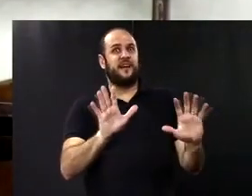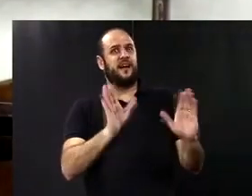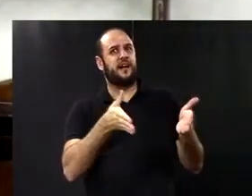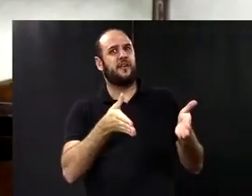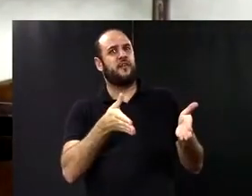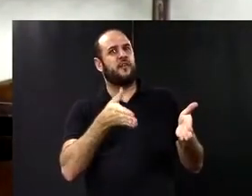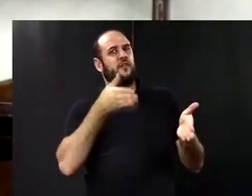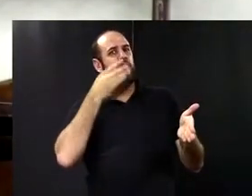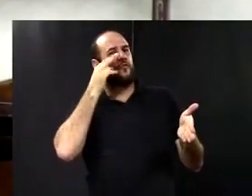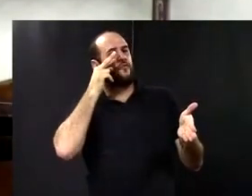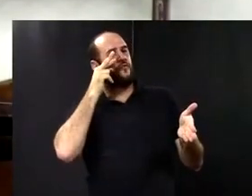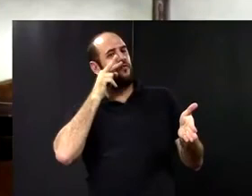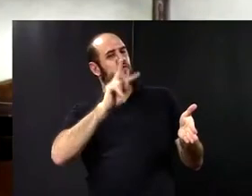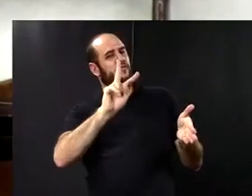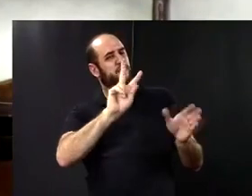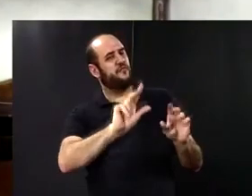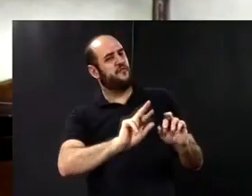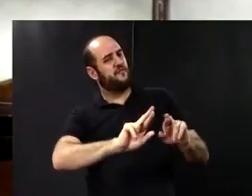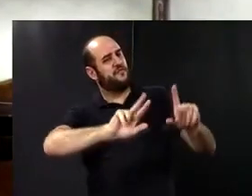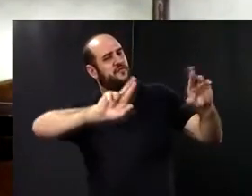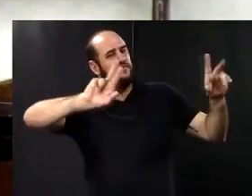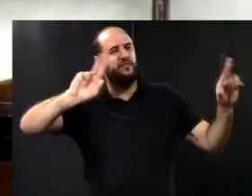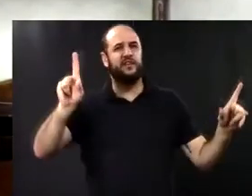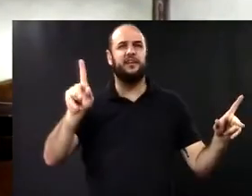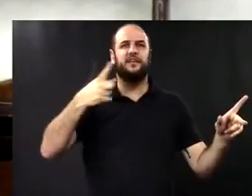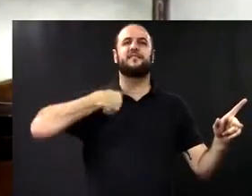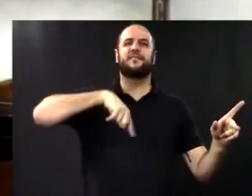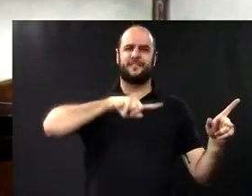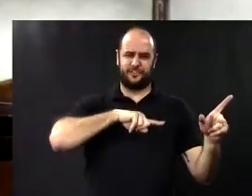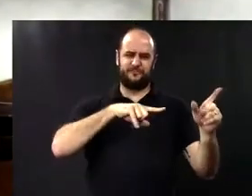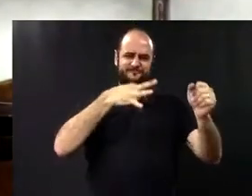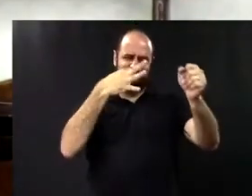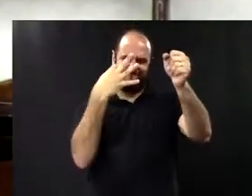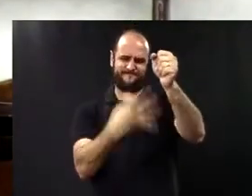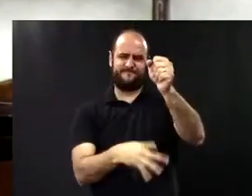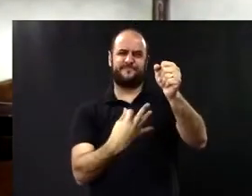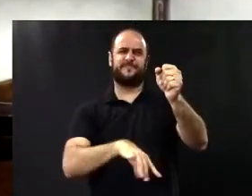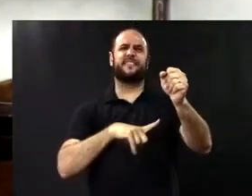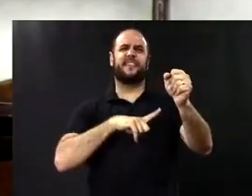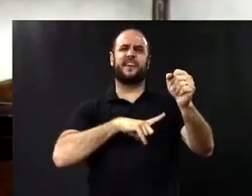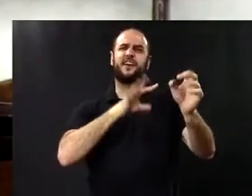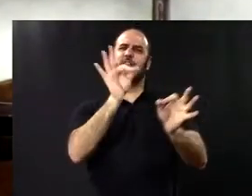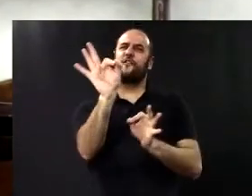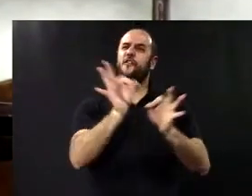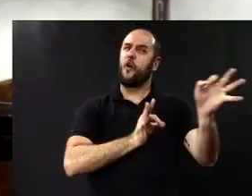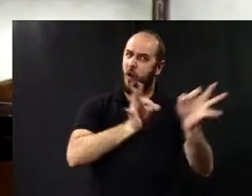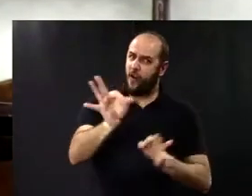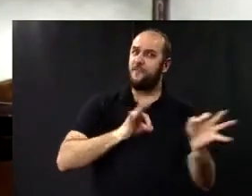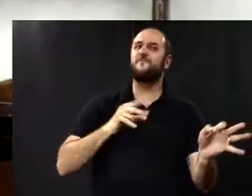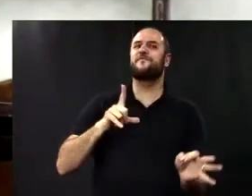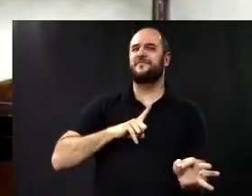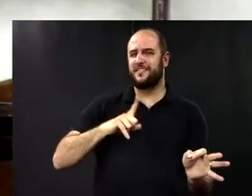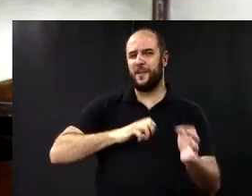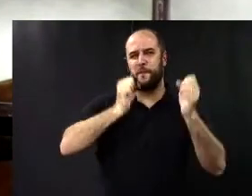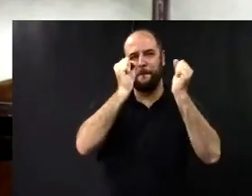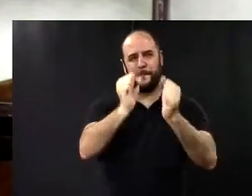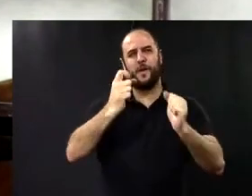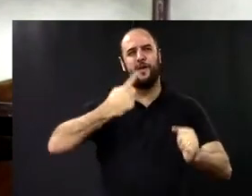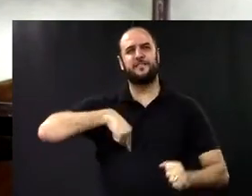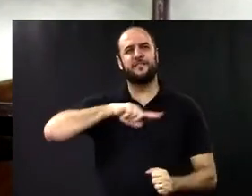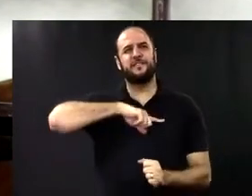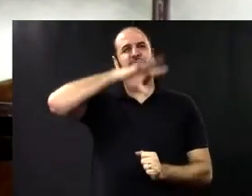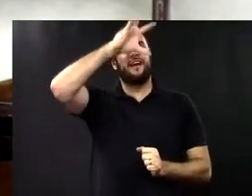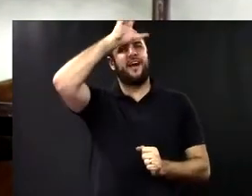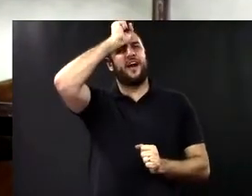nós uma disciplina para que possamos também aprender a